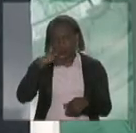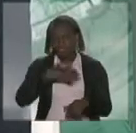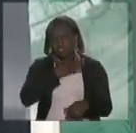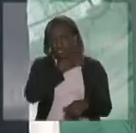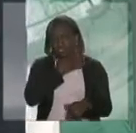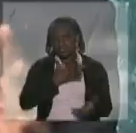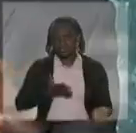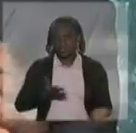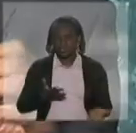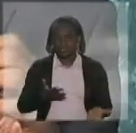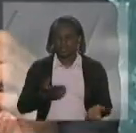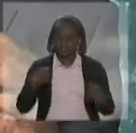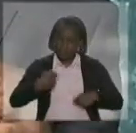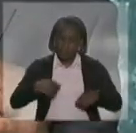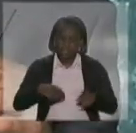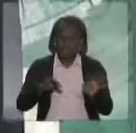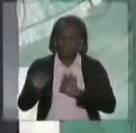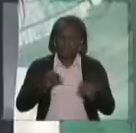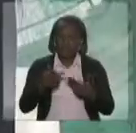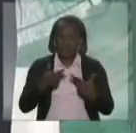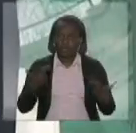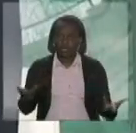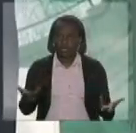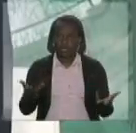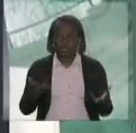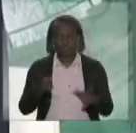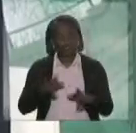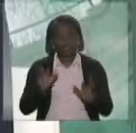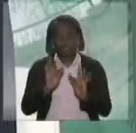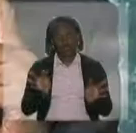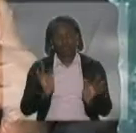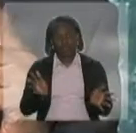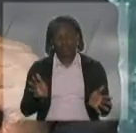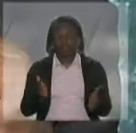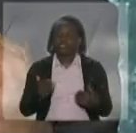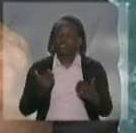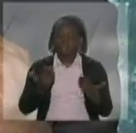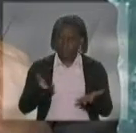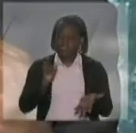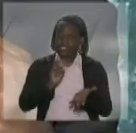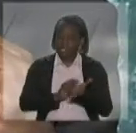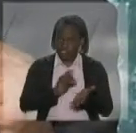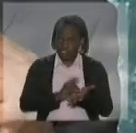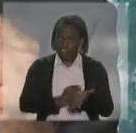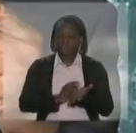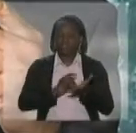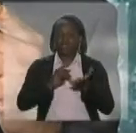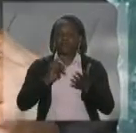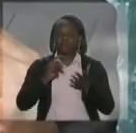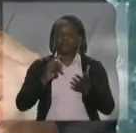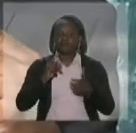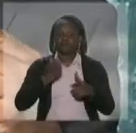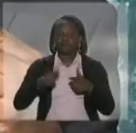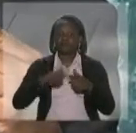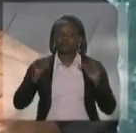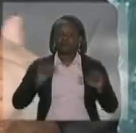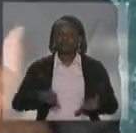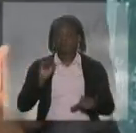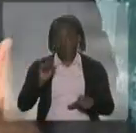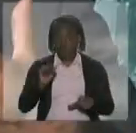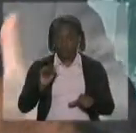claro alguma coisa precisava ser feita não eram coisas simples aqui é que na verdade a grande questão é